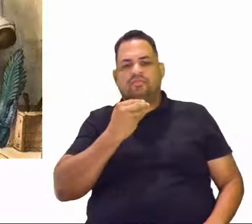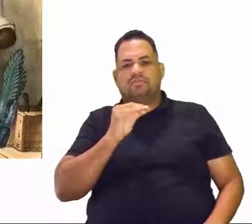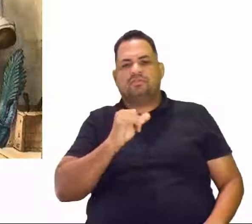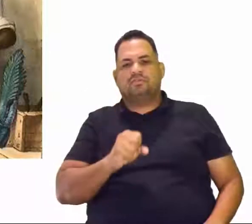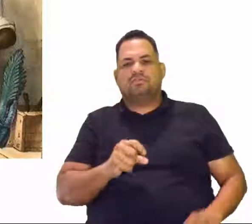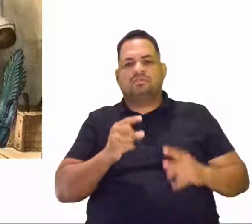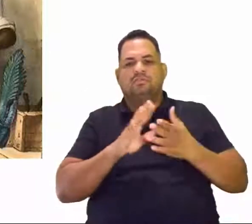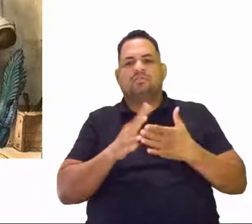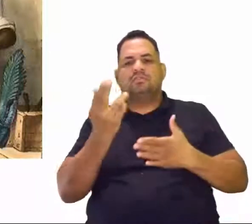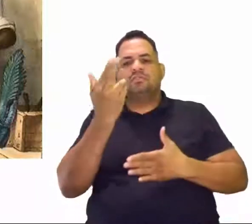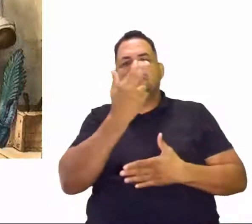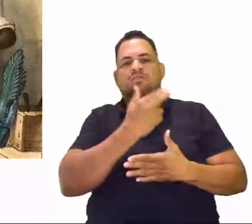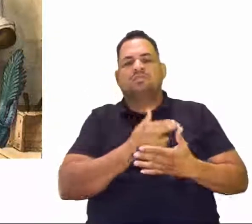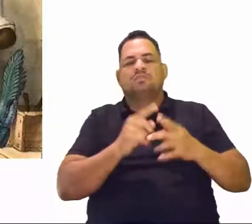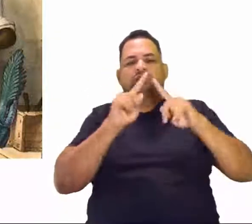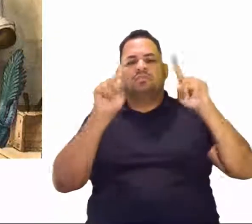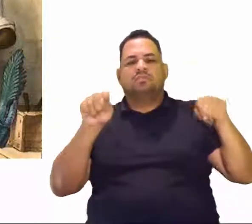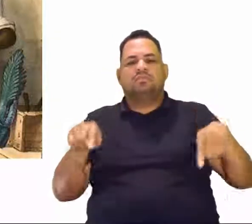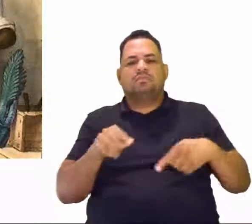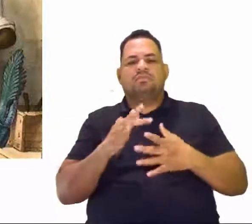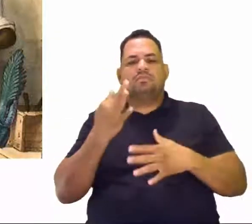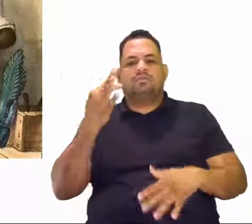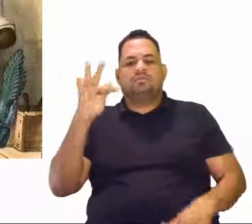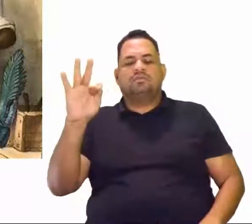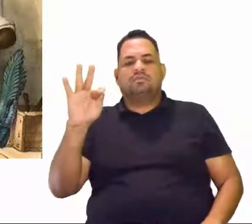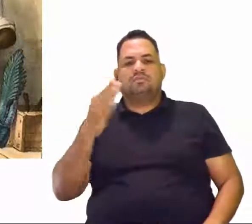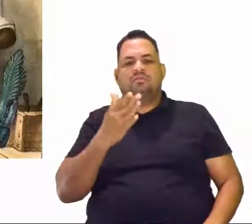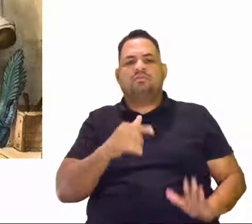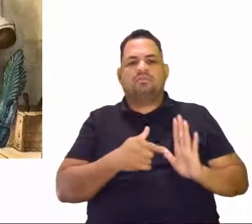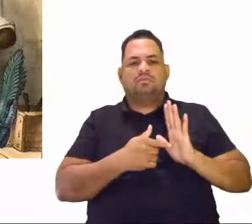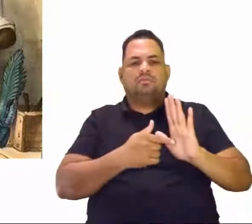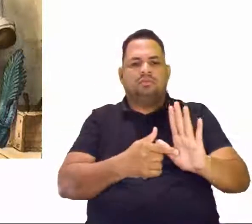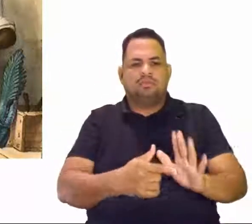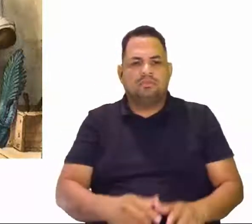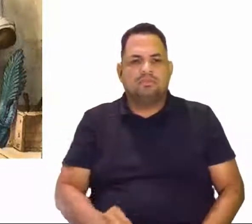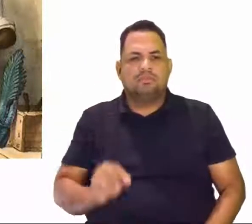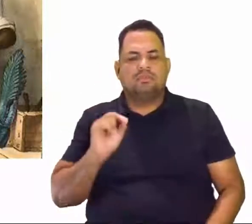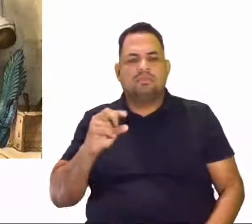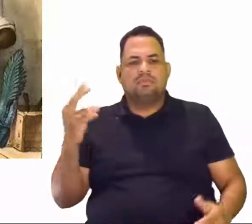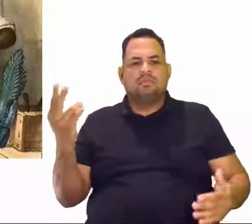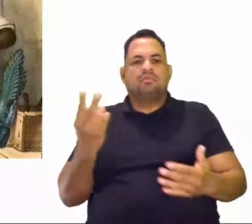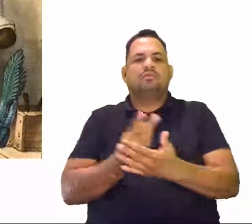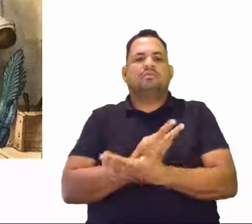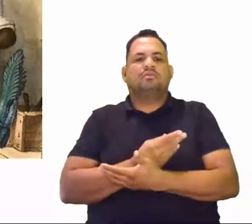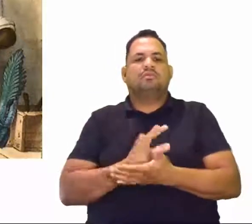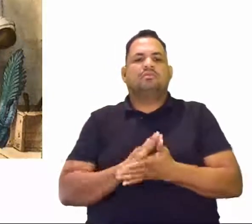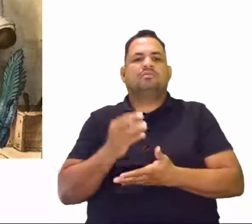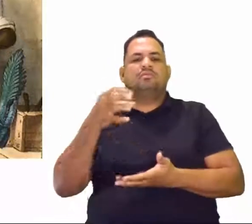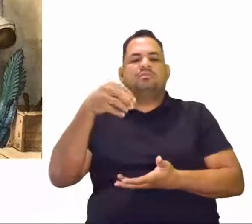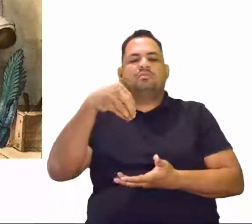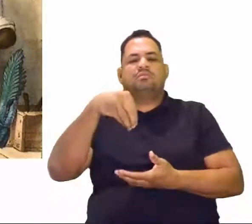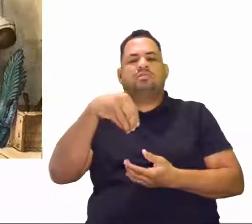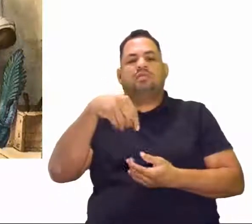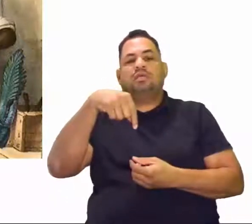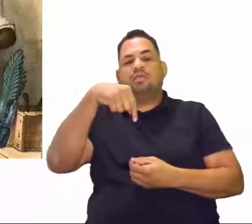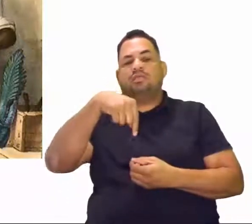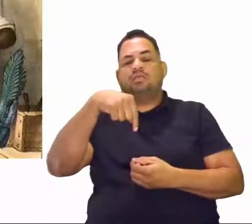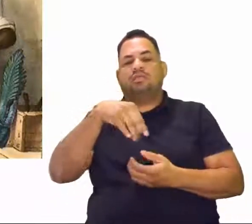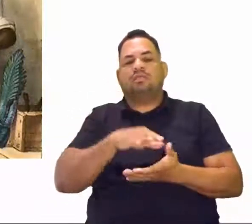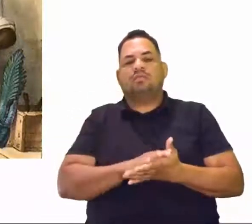agora o primeiro nome dele mas o dele é um francês que mostrava o que ocorria na nossa colônia